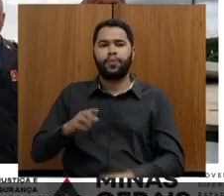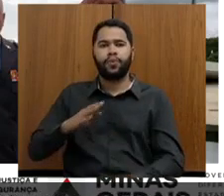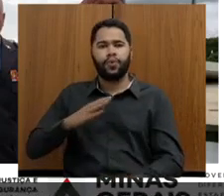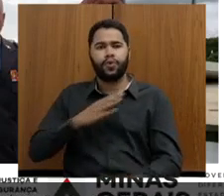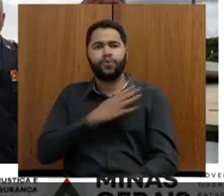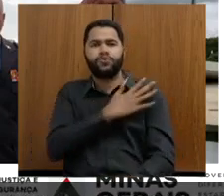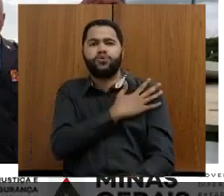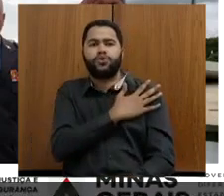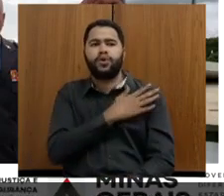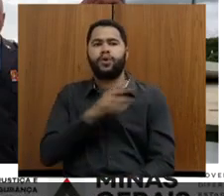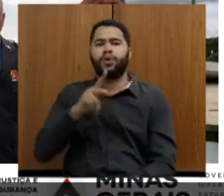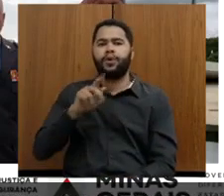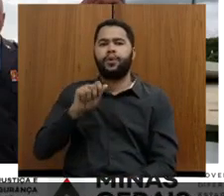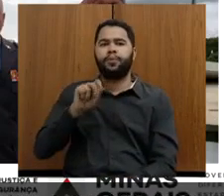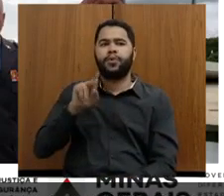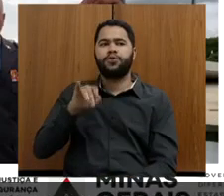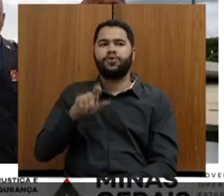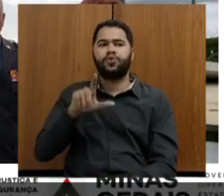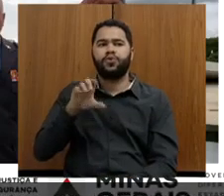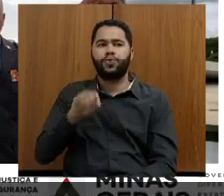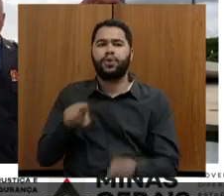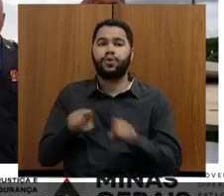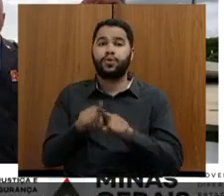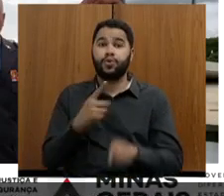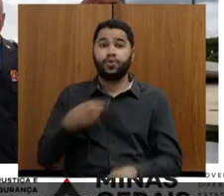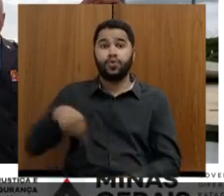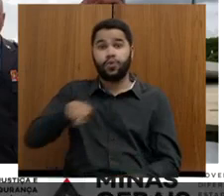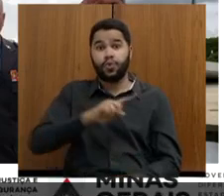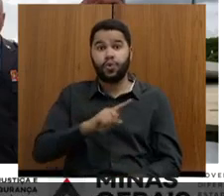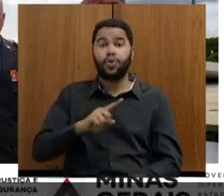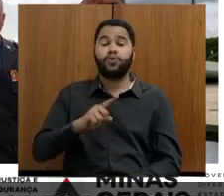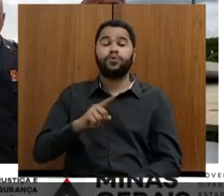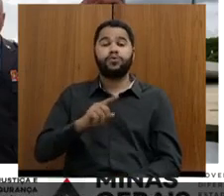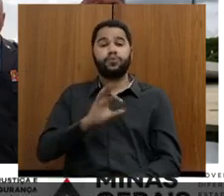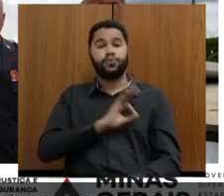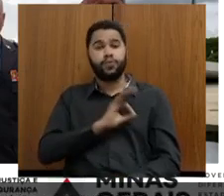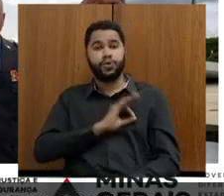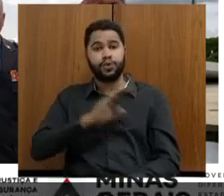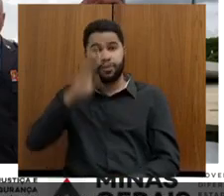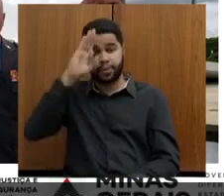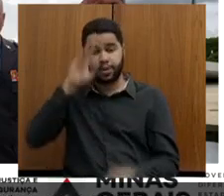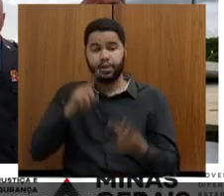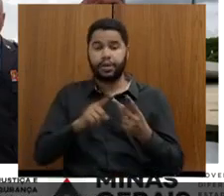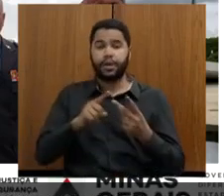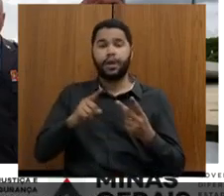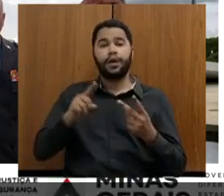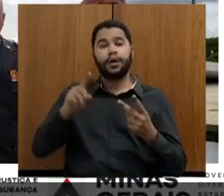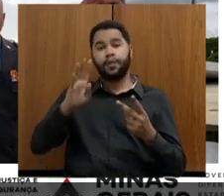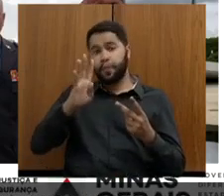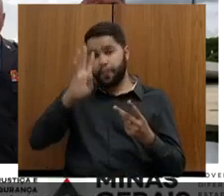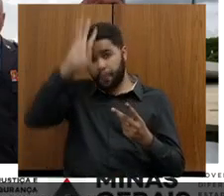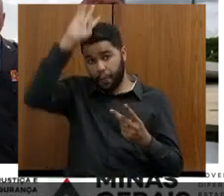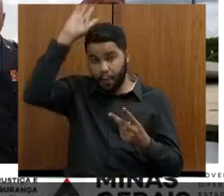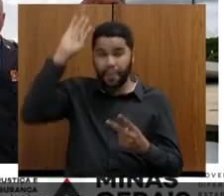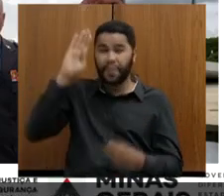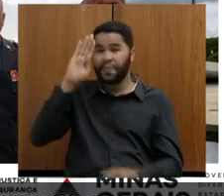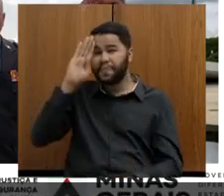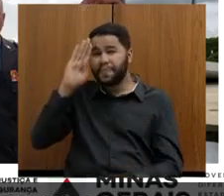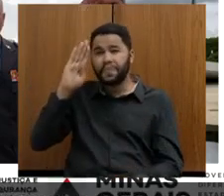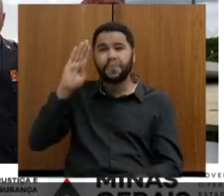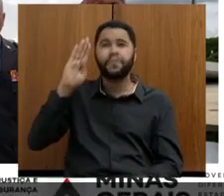equipe a nossa preocupação Polícia Militar corpo de bombeiros em ter a